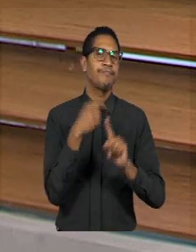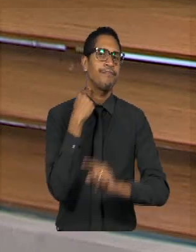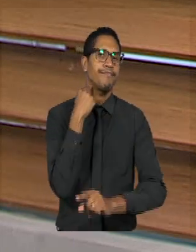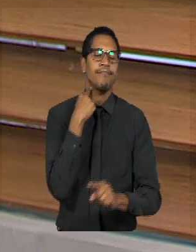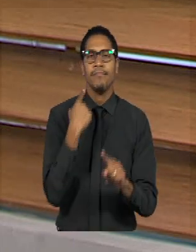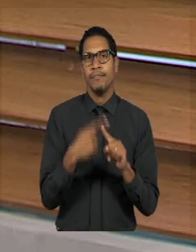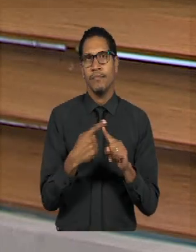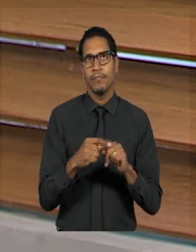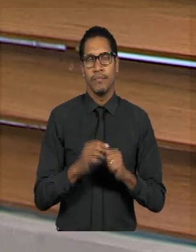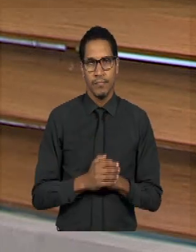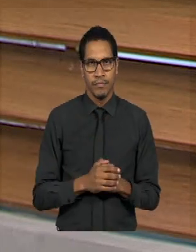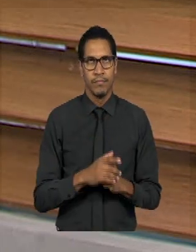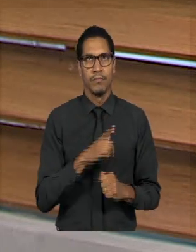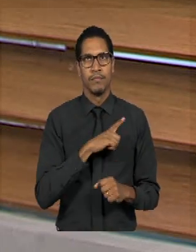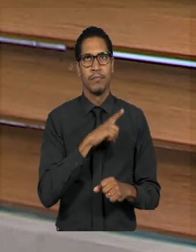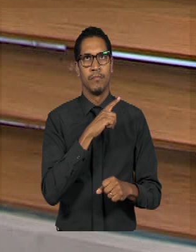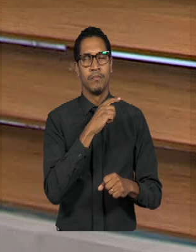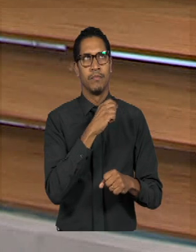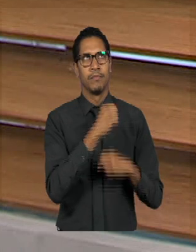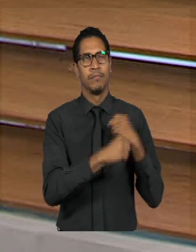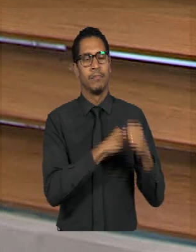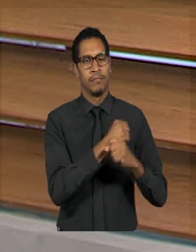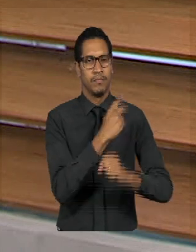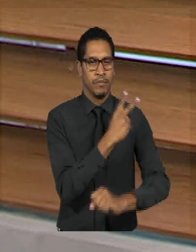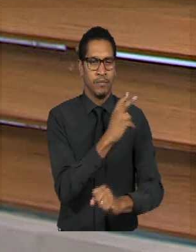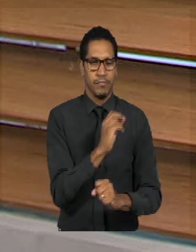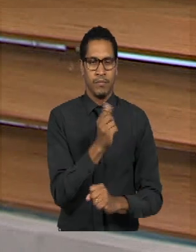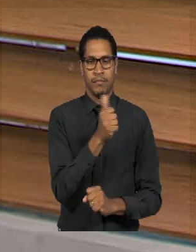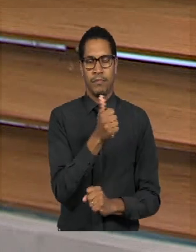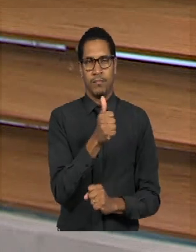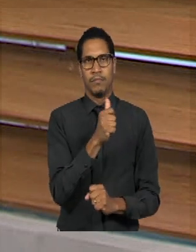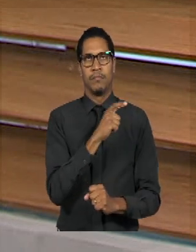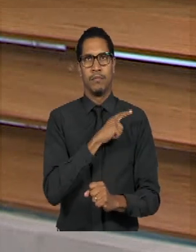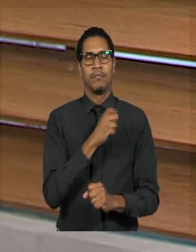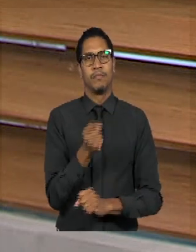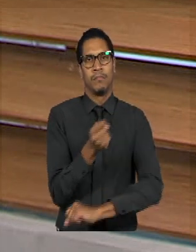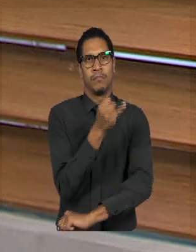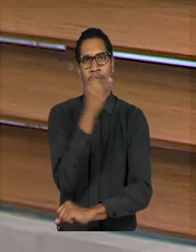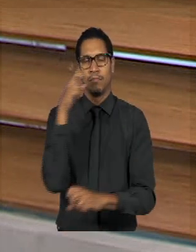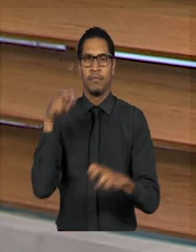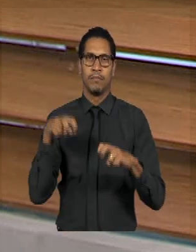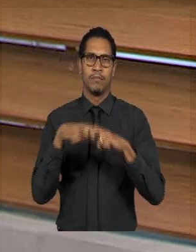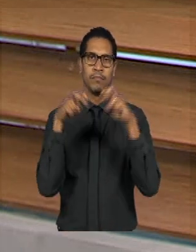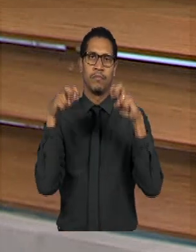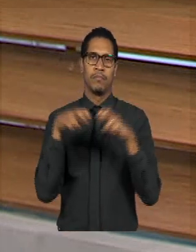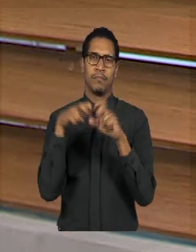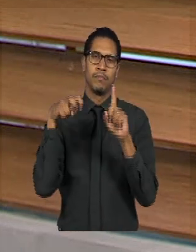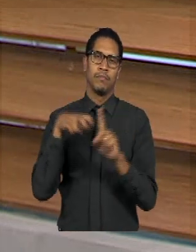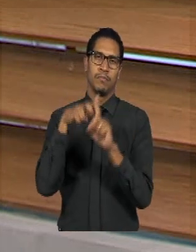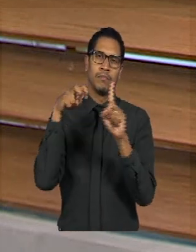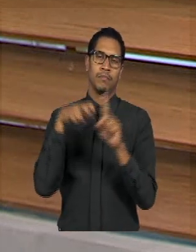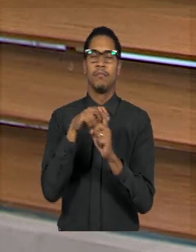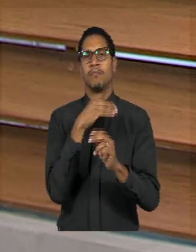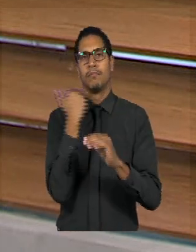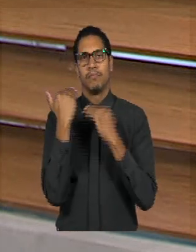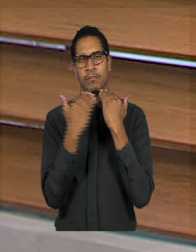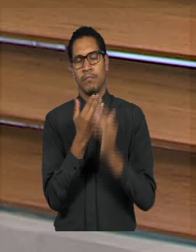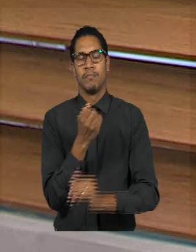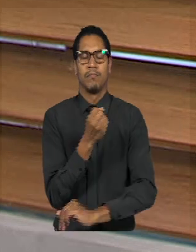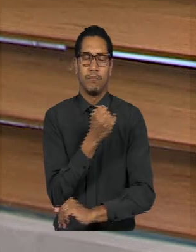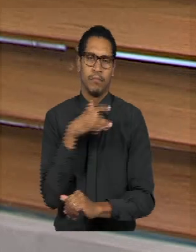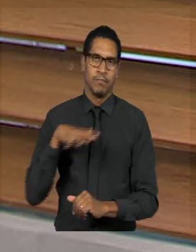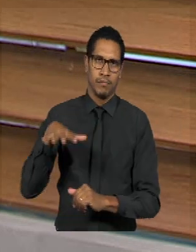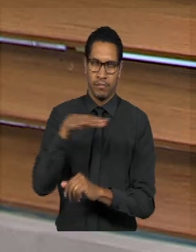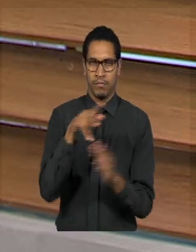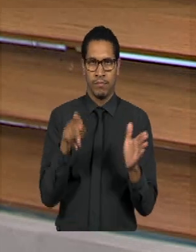maio, em 2011, devido ao alto número de acidentes e mortes no trânsito, a